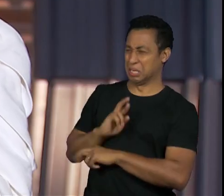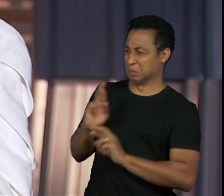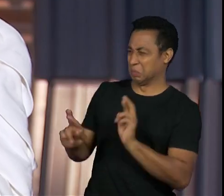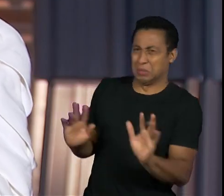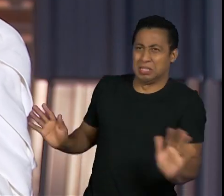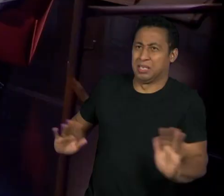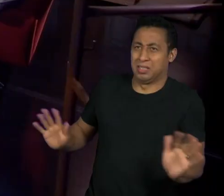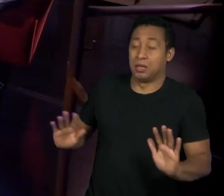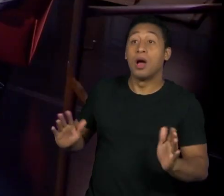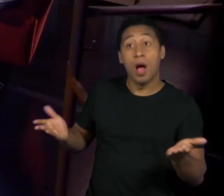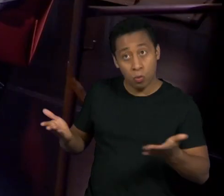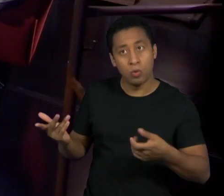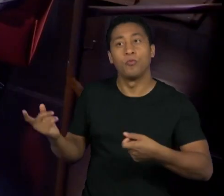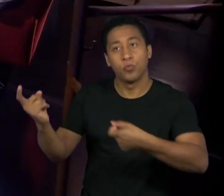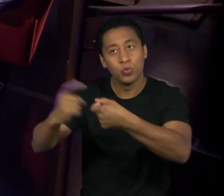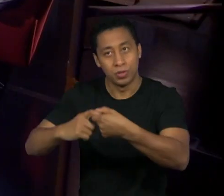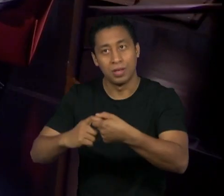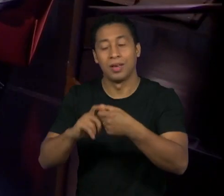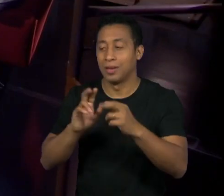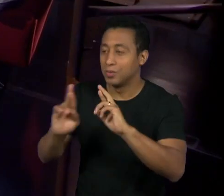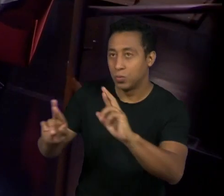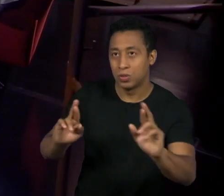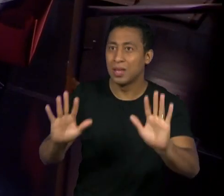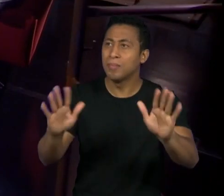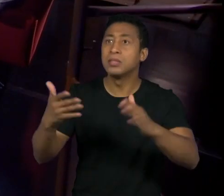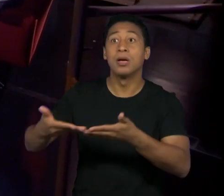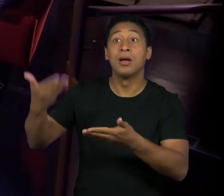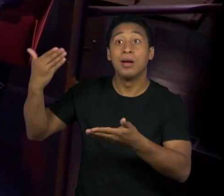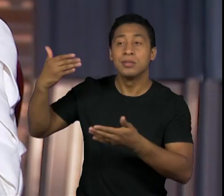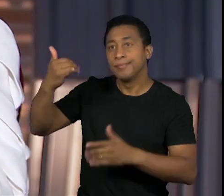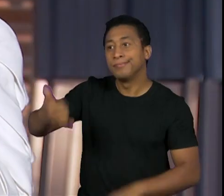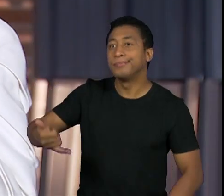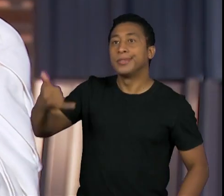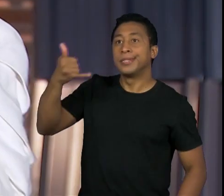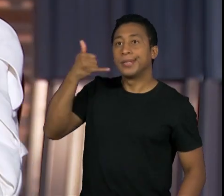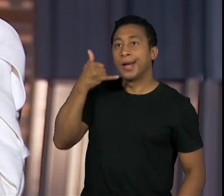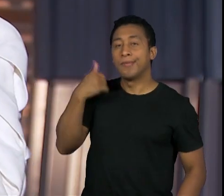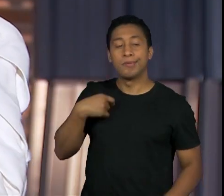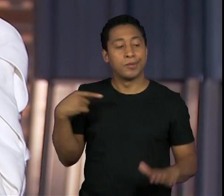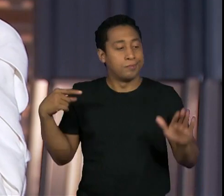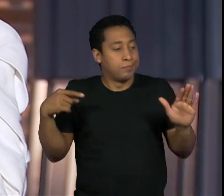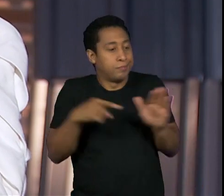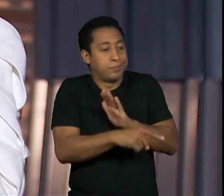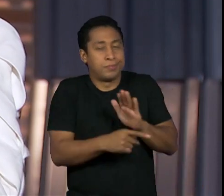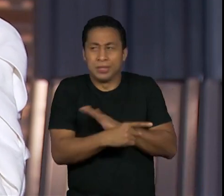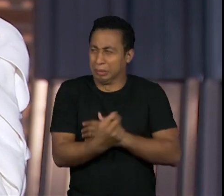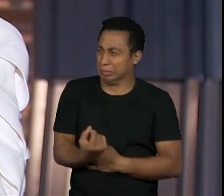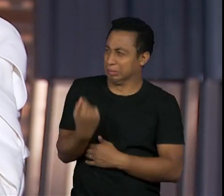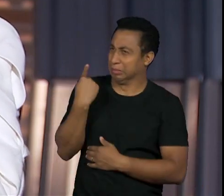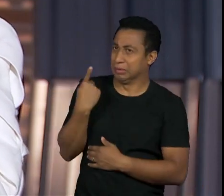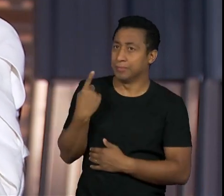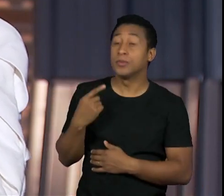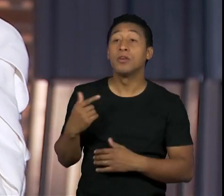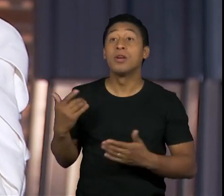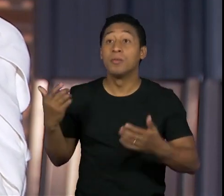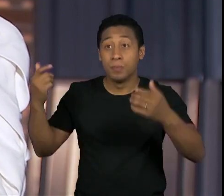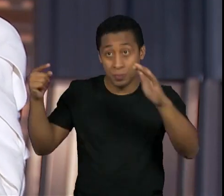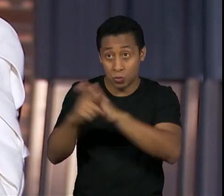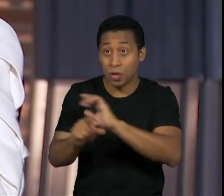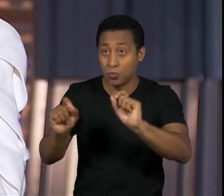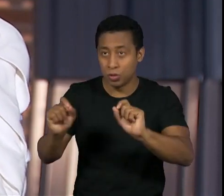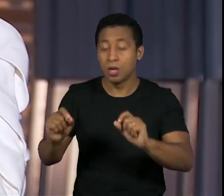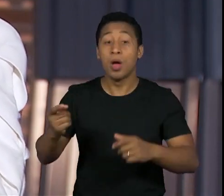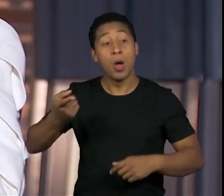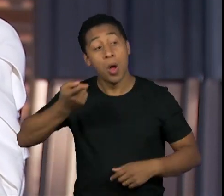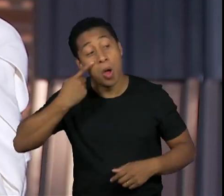uma crise com as pessoas que me ligavam, né? Uma pessoa ficava, nossa, que decepção. Carol Barreto, o verão está chegando, não